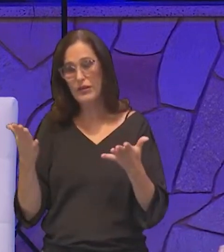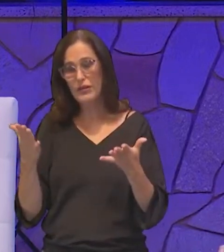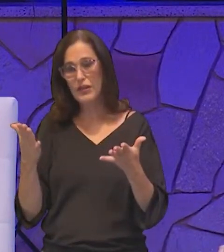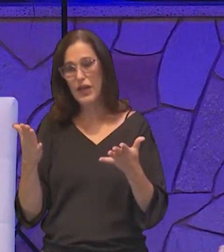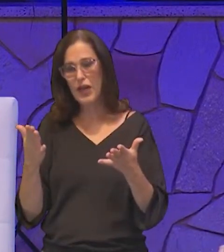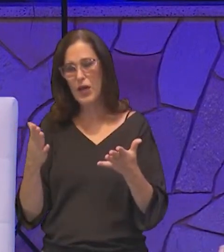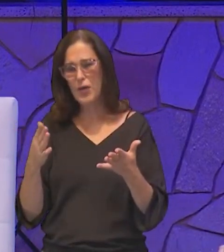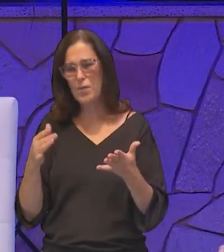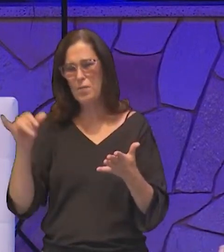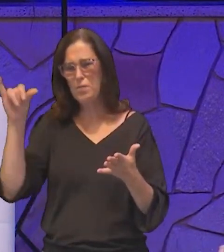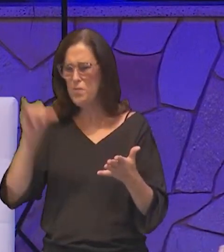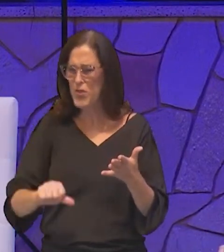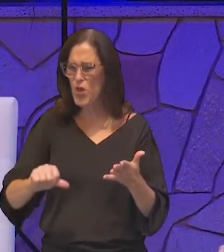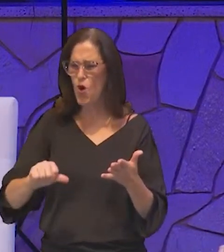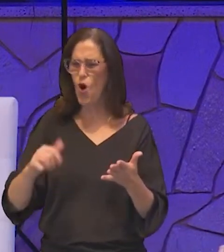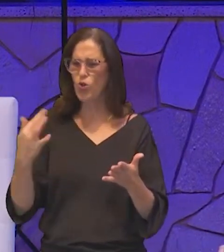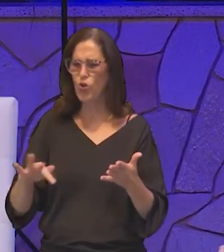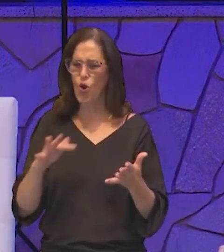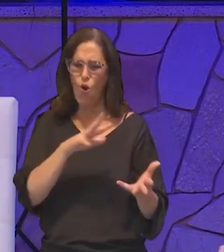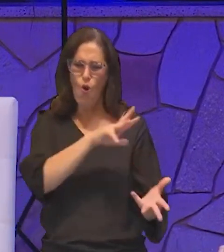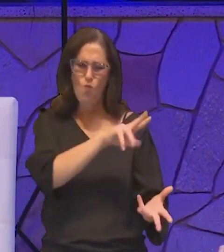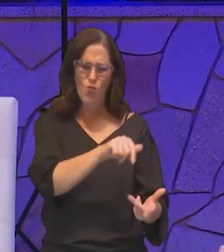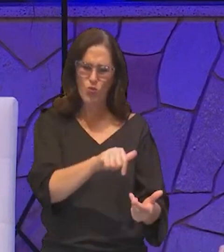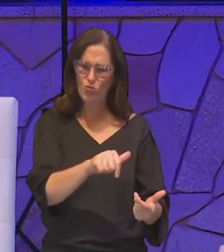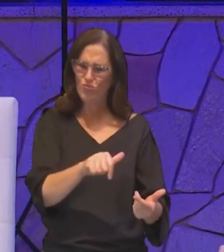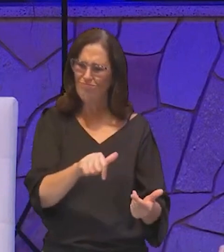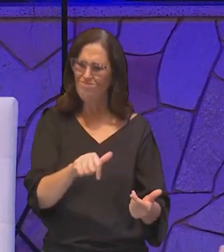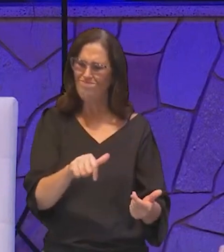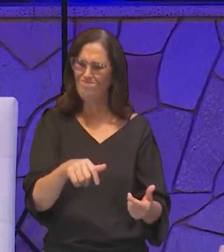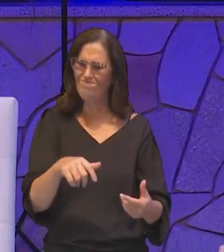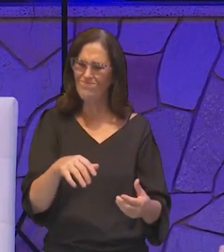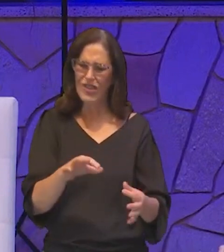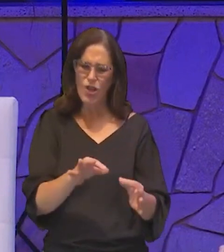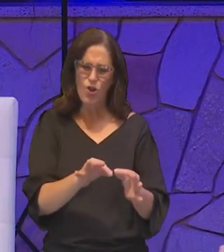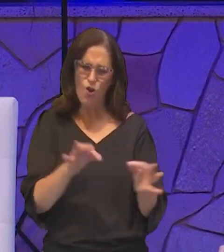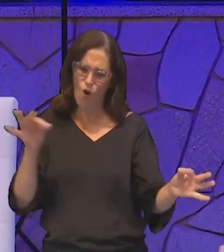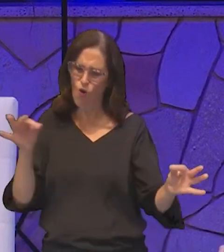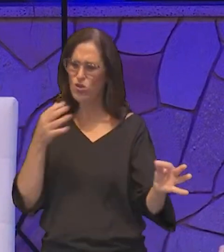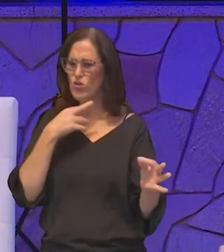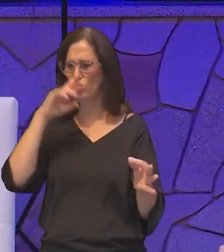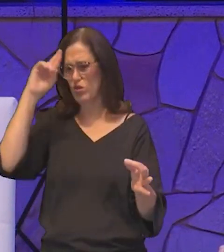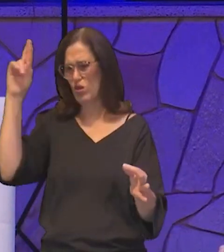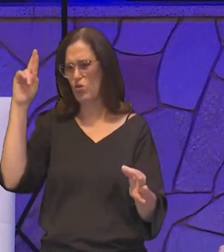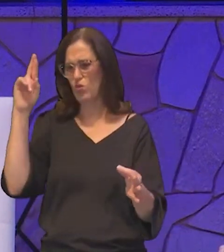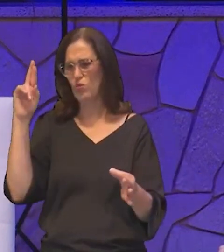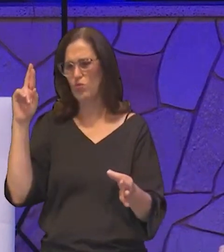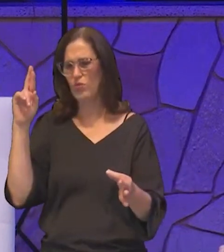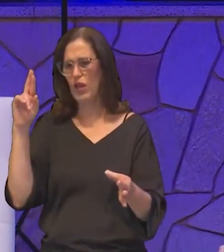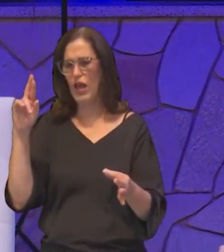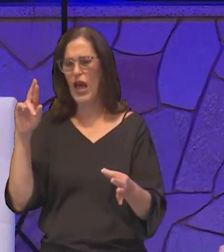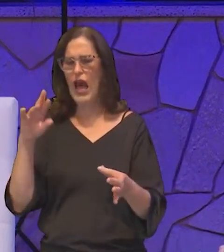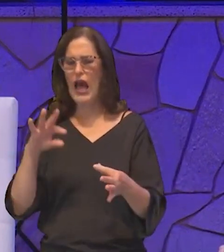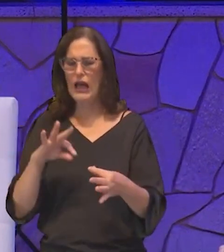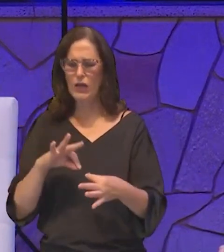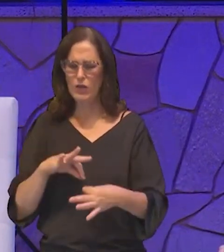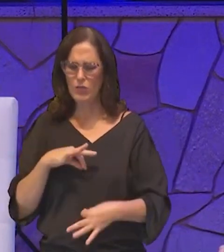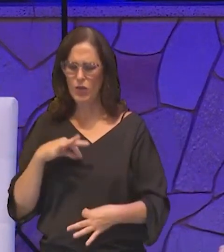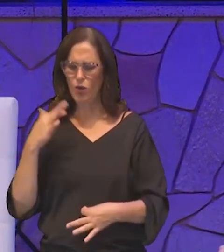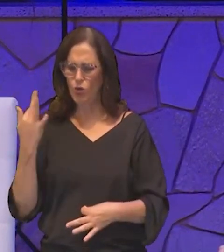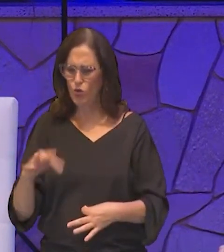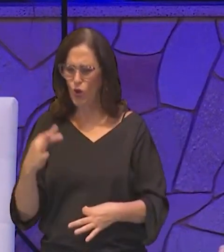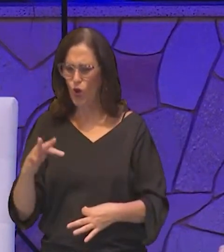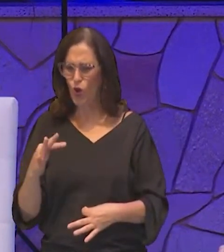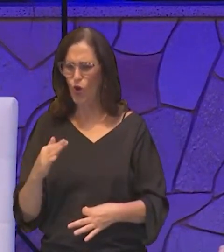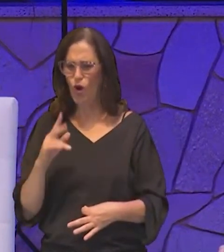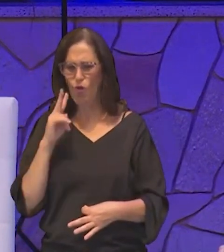todas, né? A dor que o mundo sente, um mundo distante do Senhor. Essa dor espiritual nós podemos